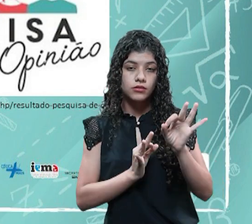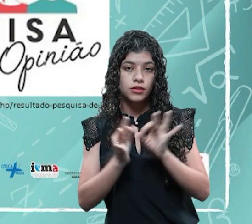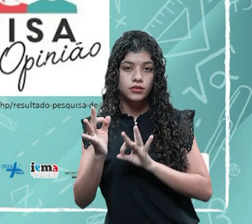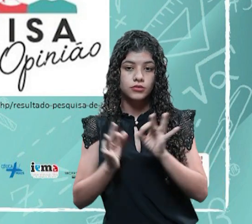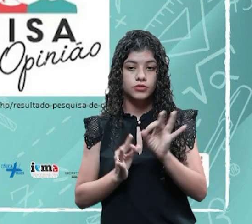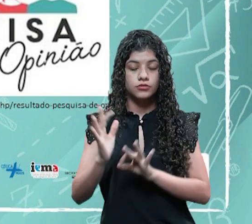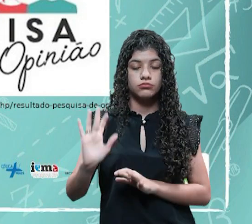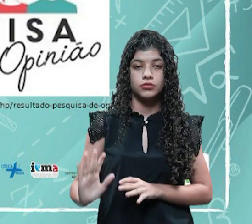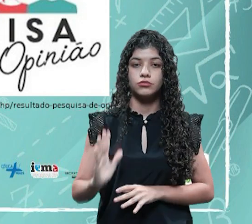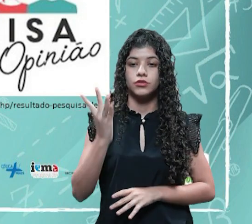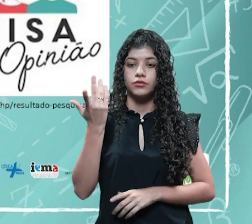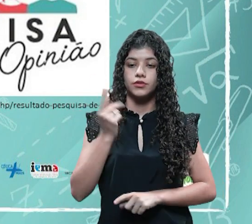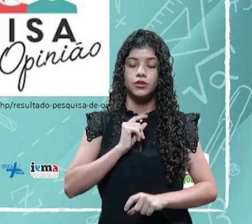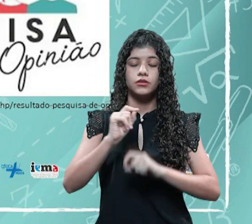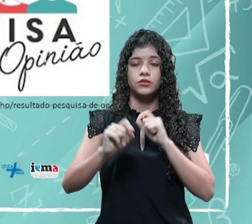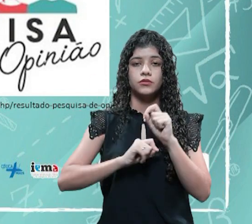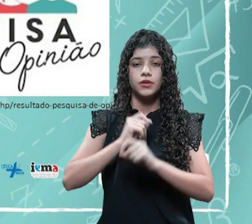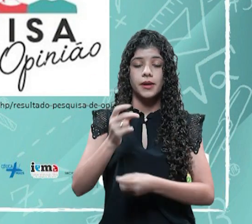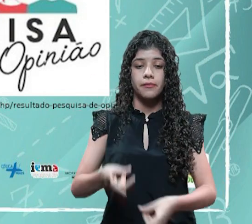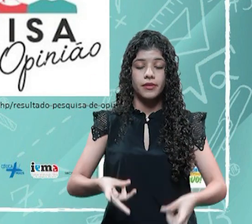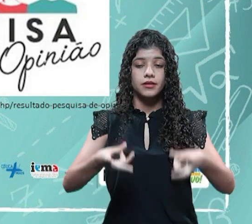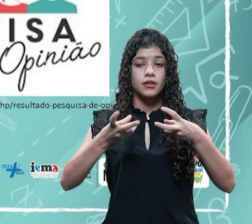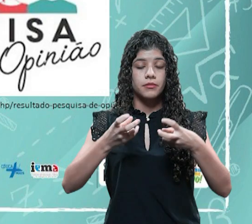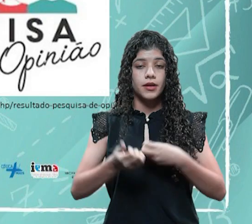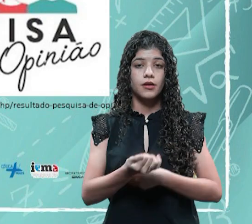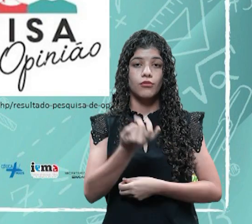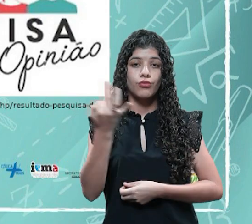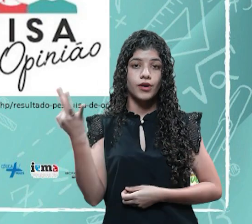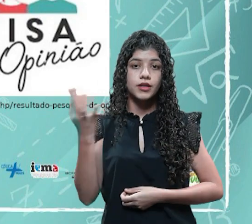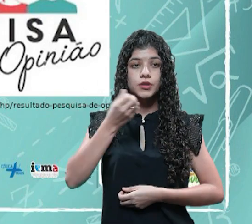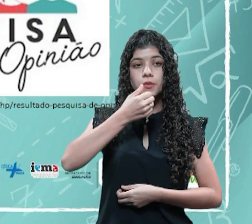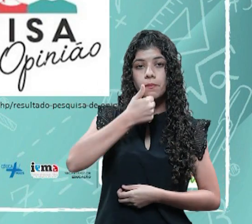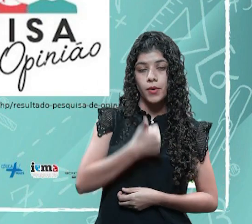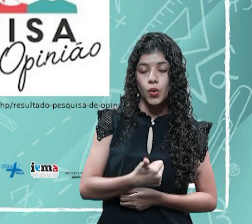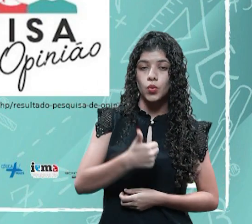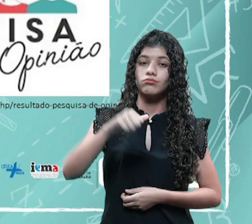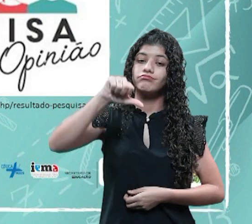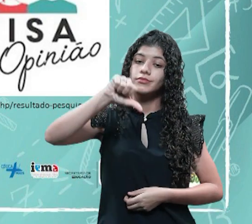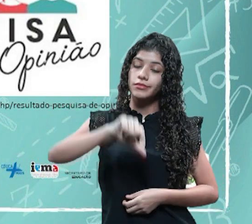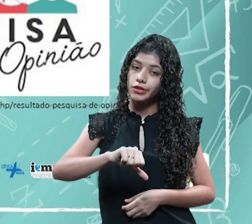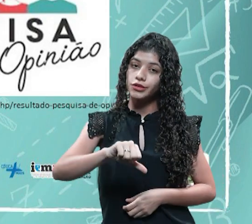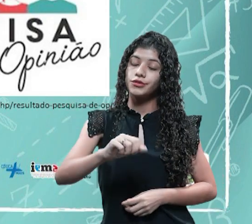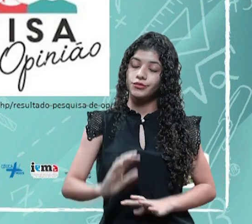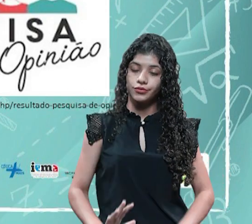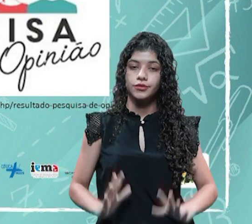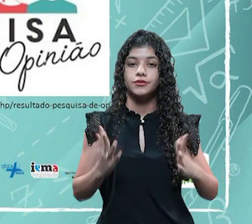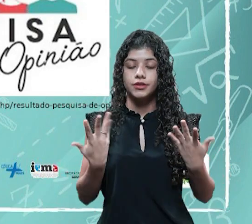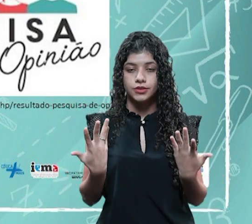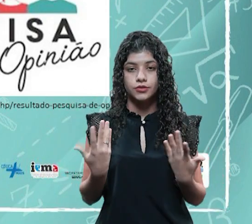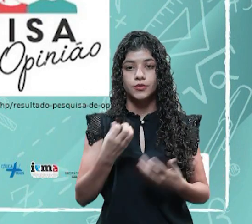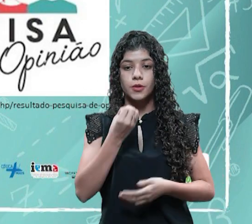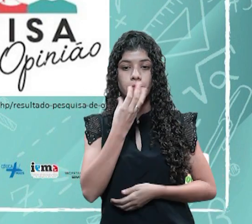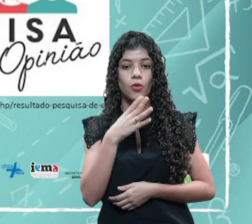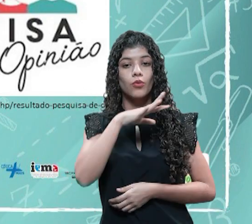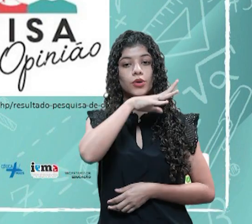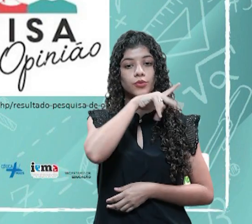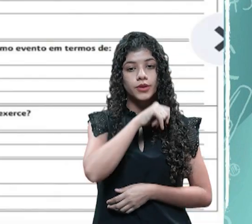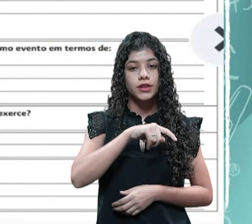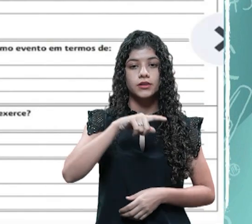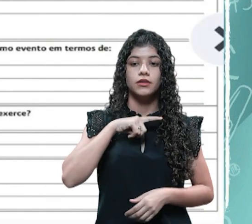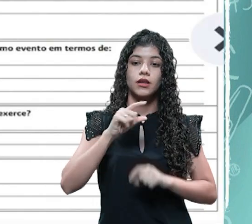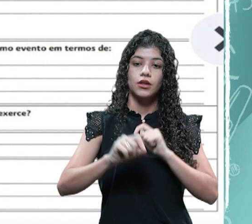promotor e organizador, né, do evento. Para quê? Para a gente identificar quais foram os pontos fortes e os pontos fracos do